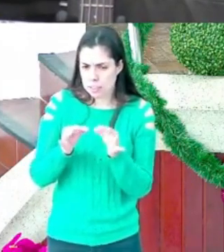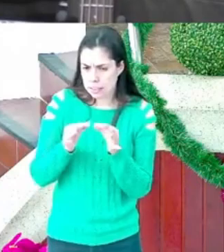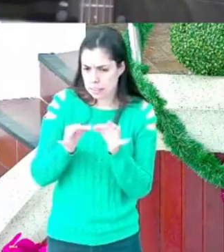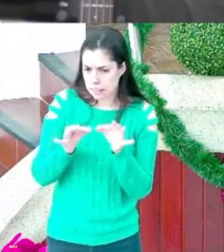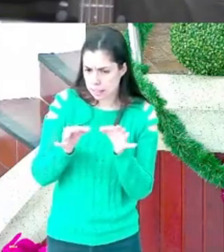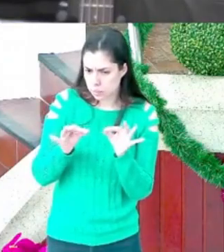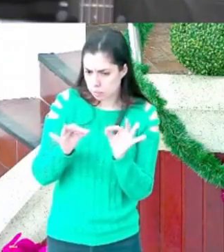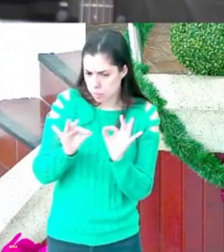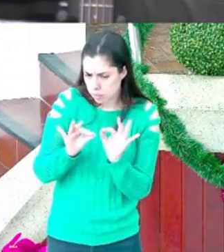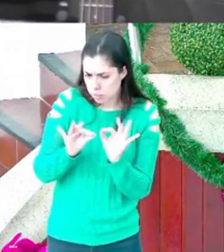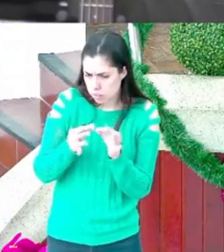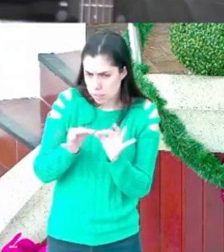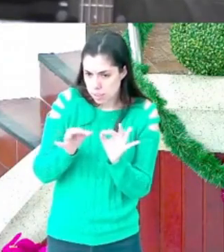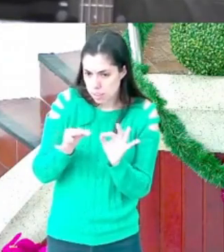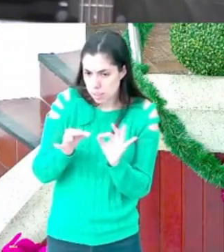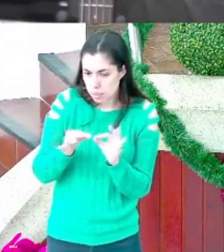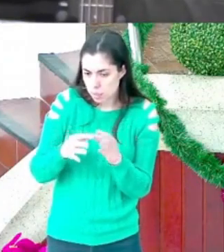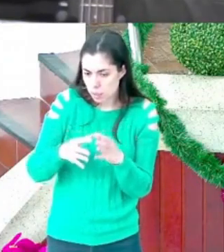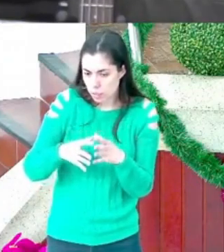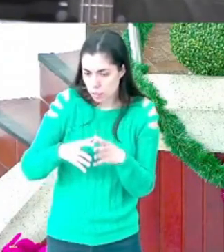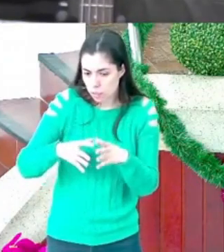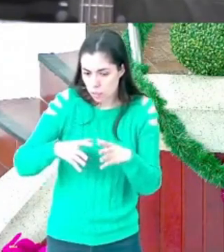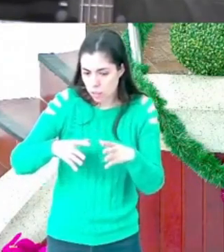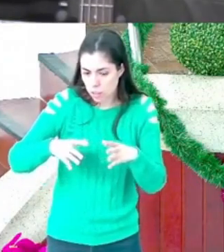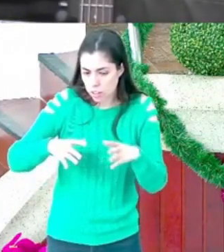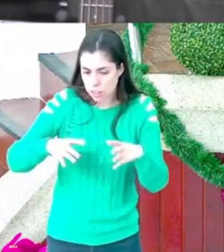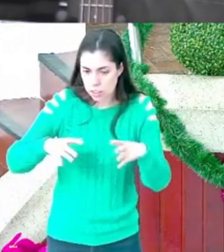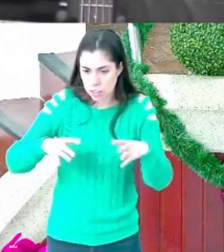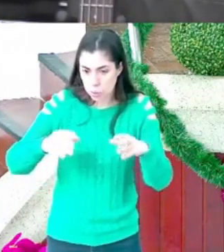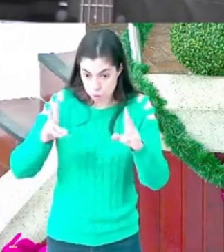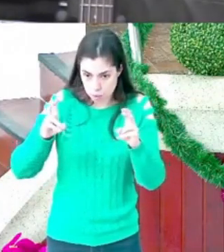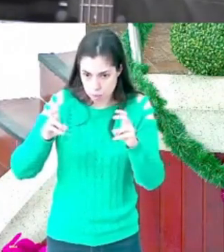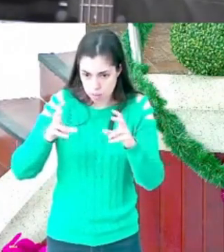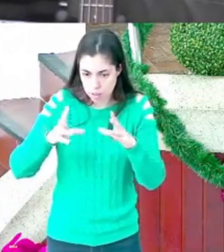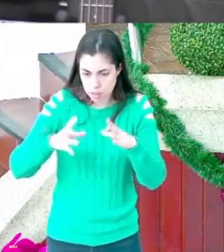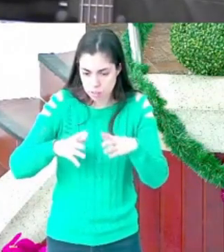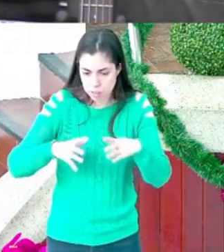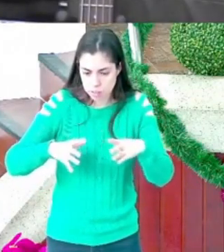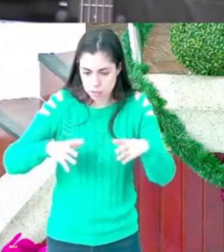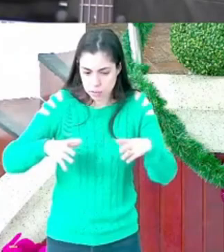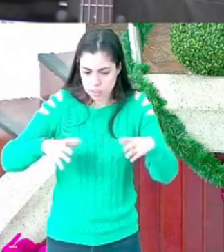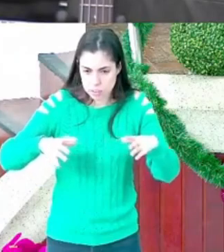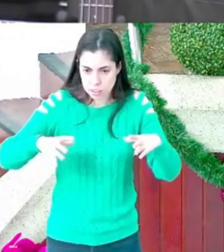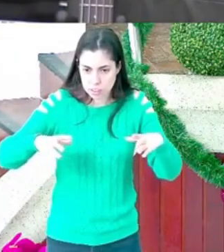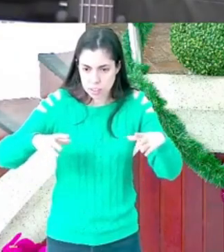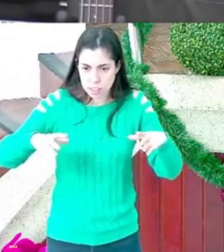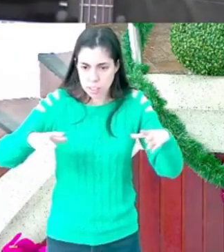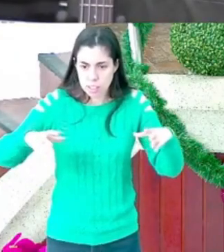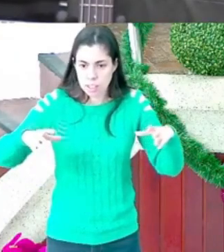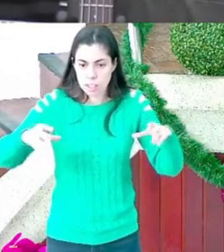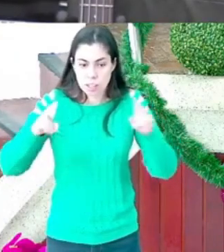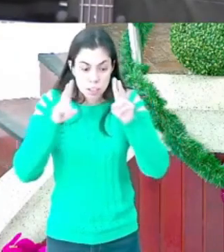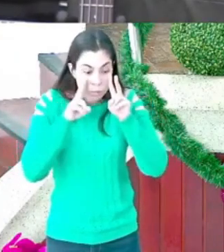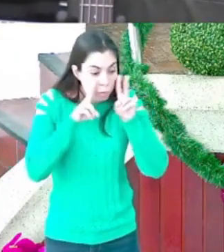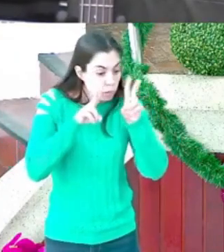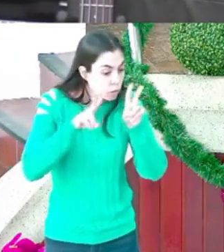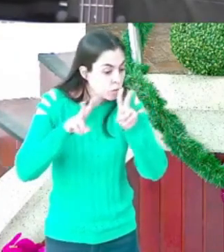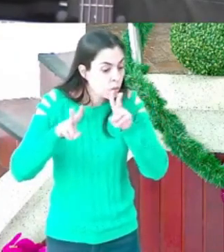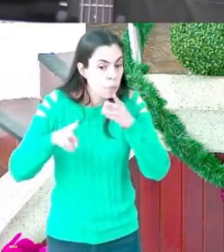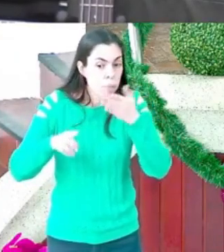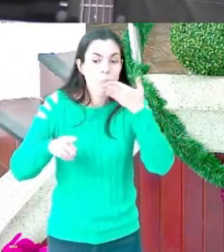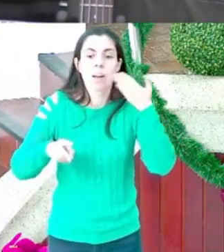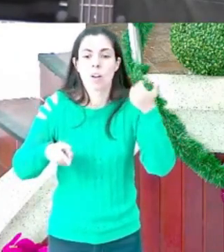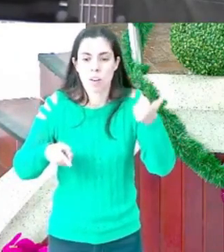de elementos isolados. Um tema é construído sobre o outro, e ele faz isso